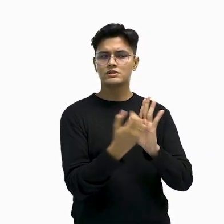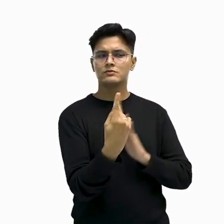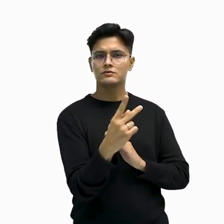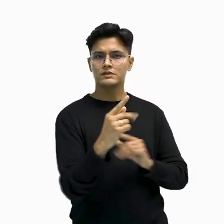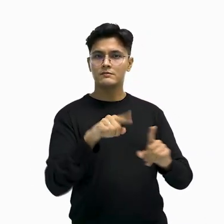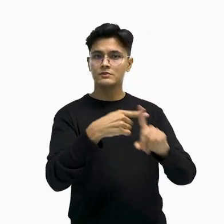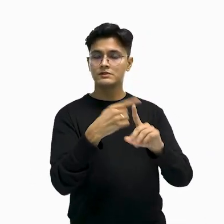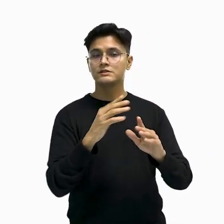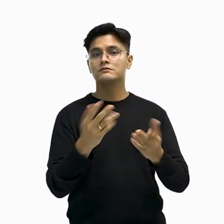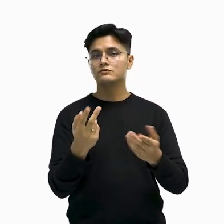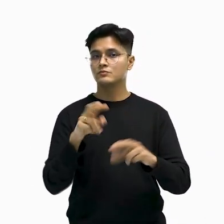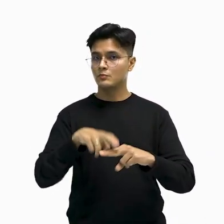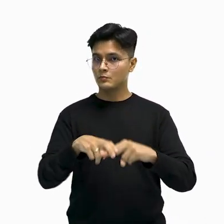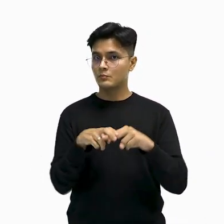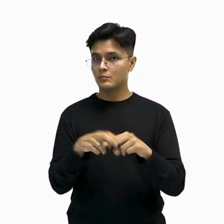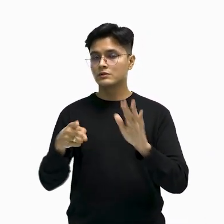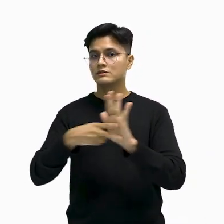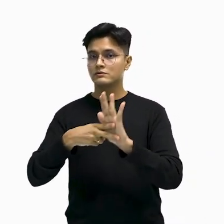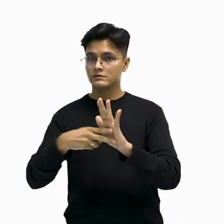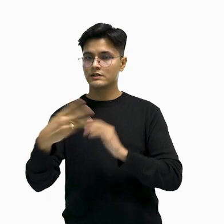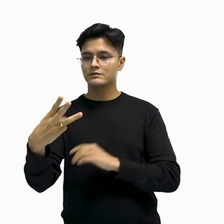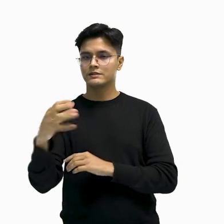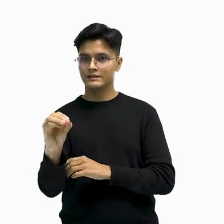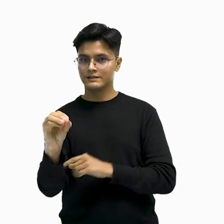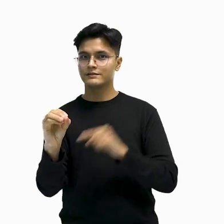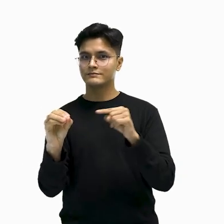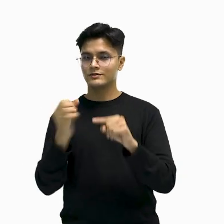30 positivo, tá? Só fazendo aí uma